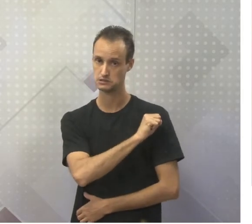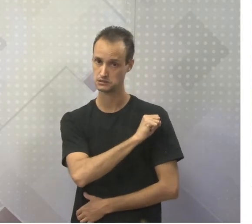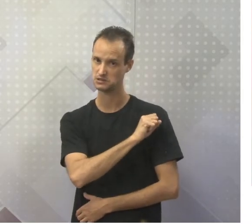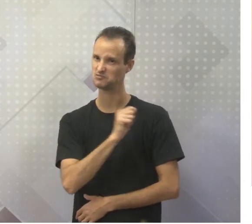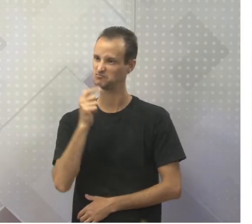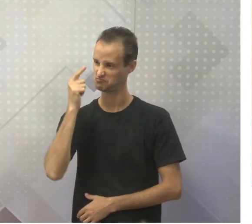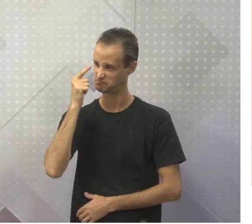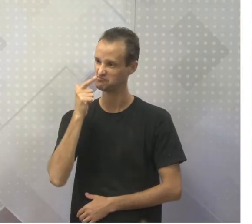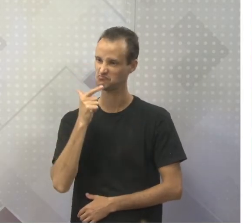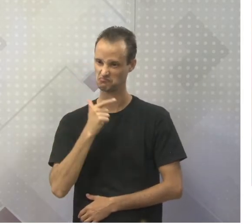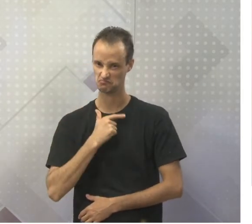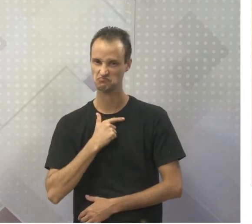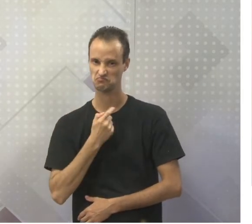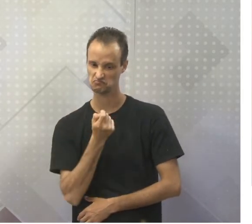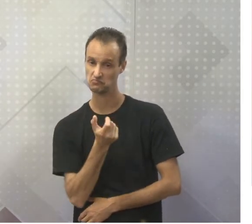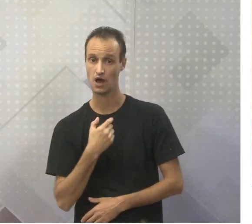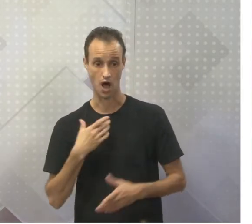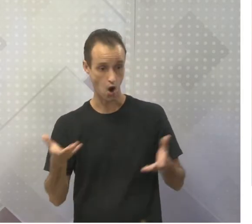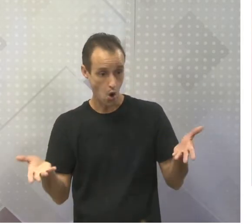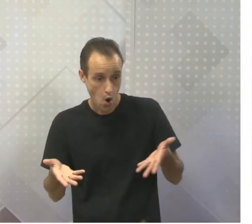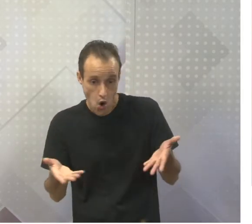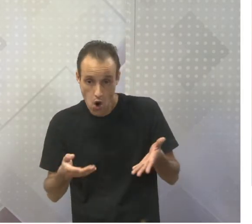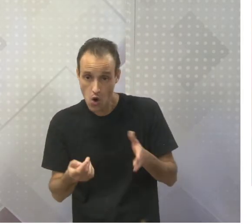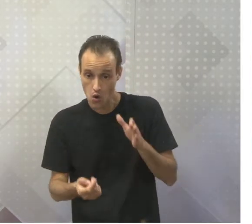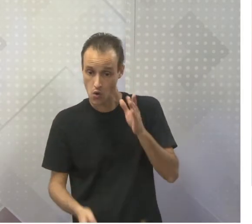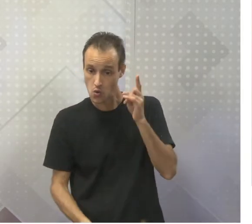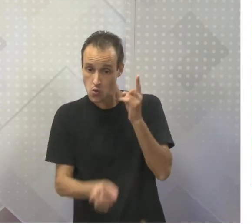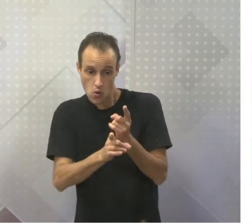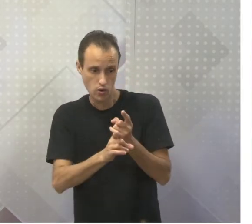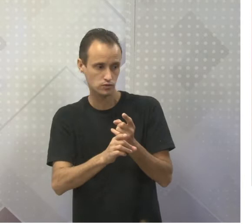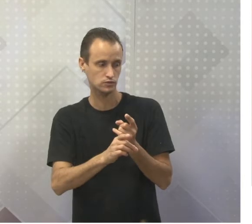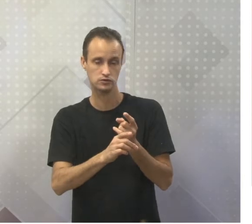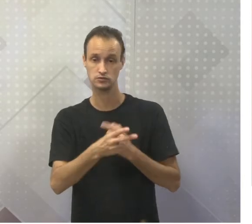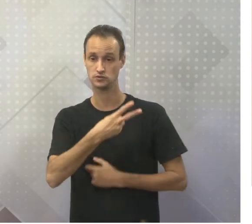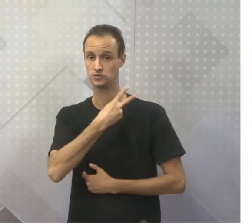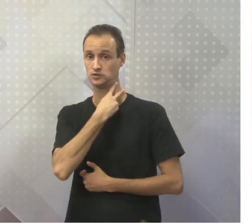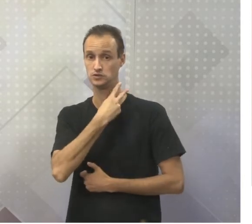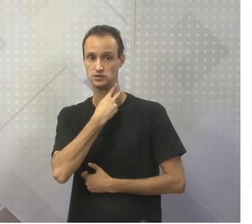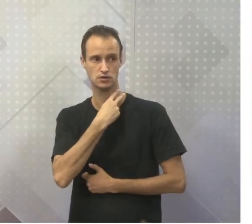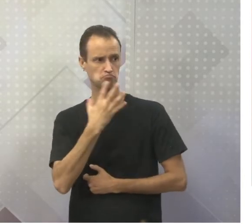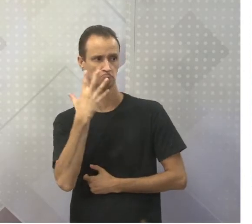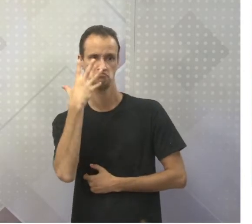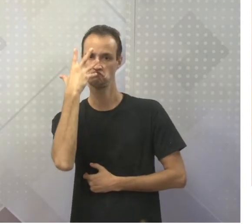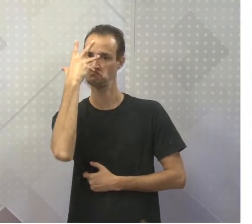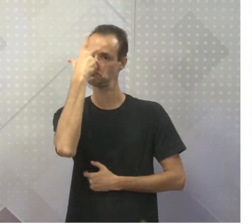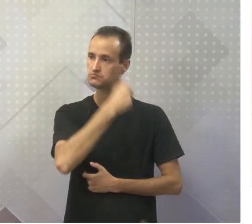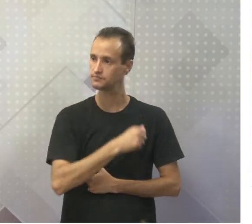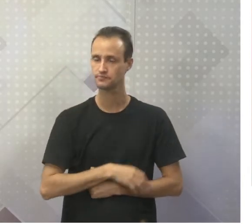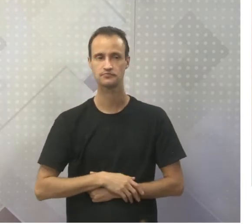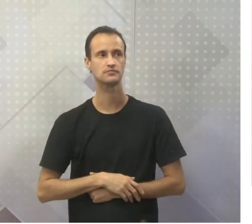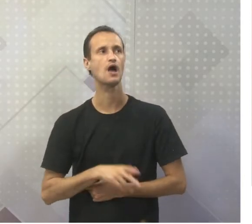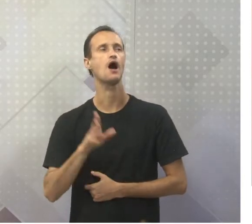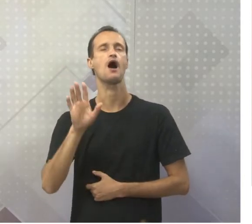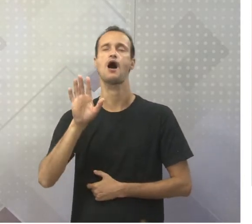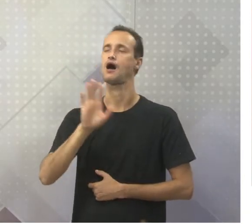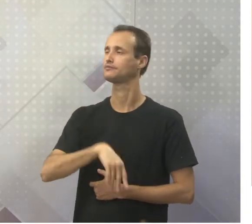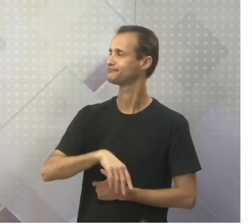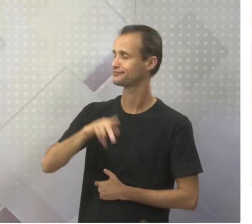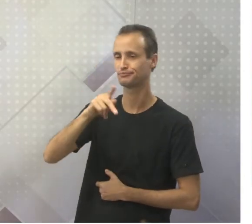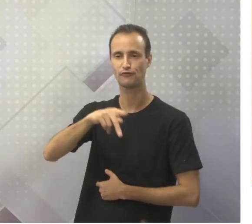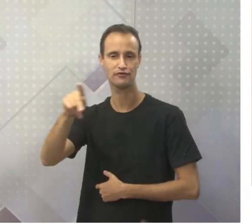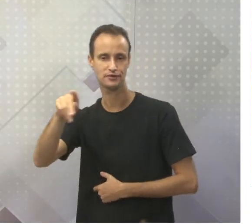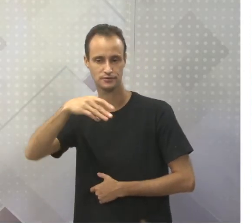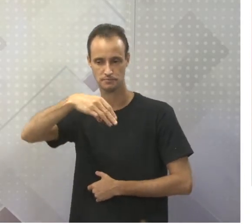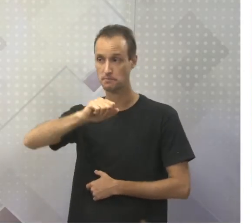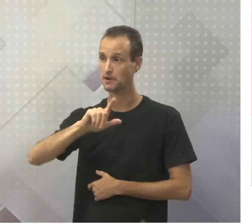pouquinho feinha. Encontrei ela agora no ensino médio, 2º ano, tá linda! Ah, o professor Mala tinha falado, ó,